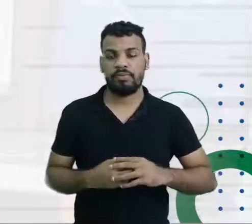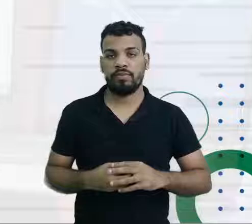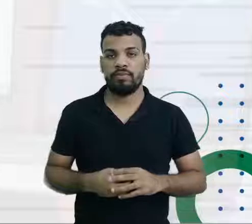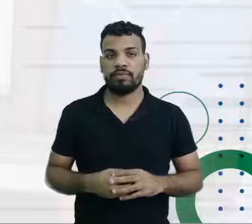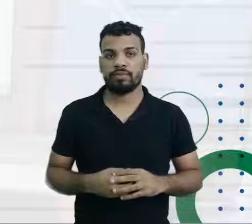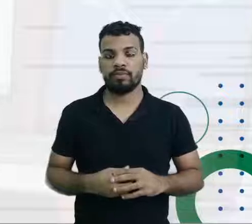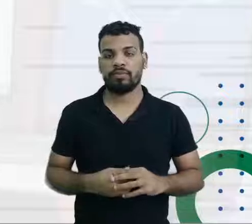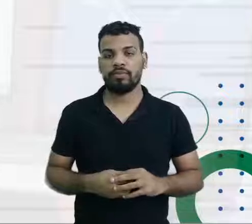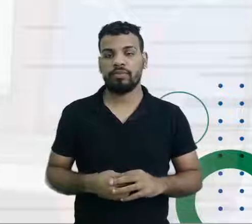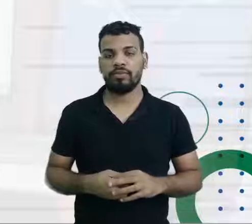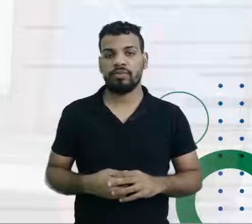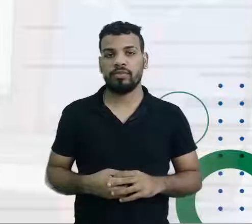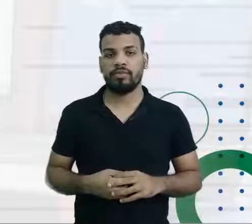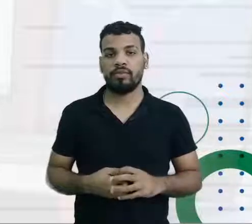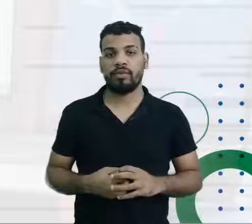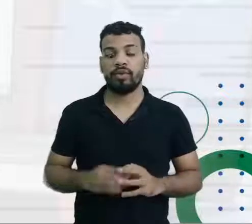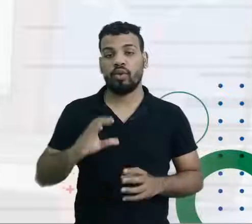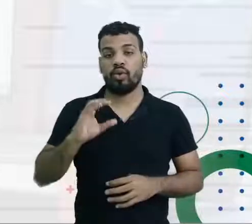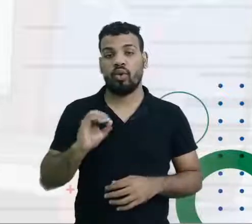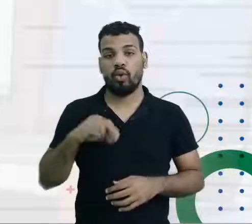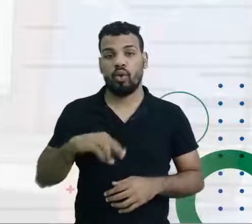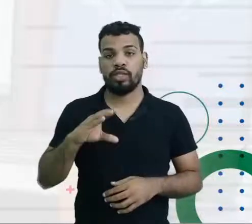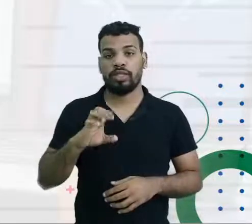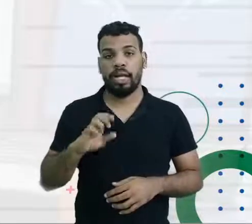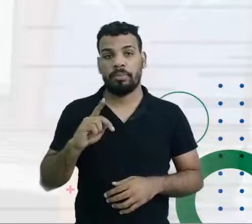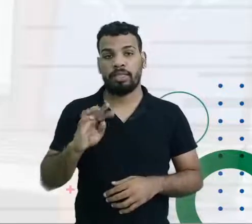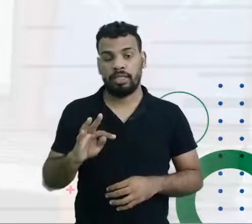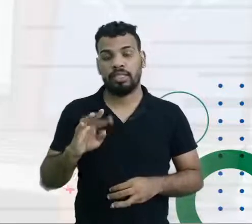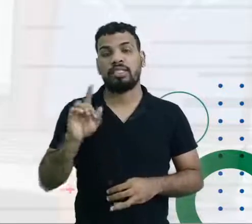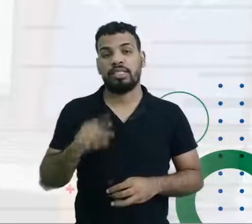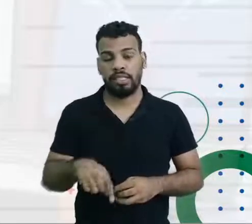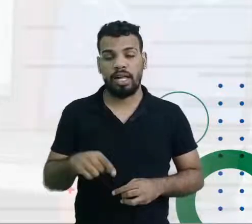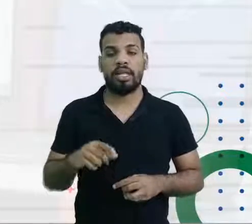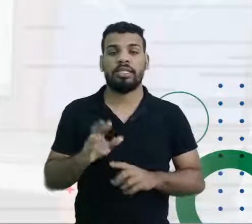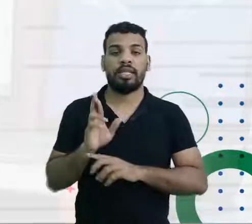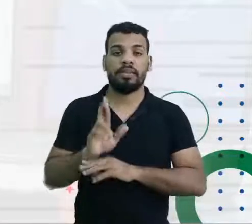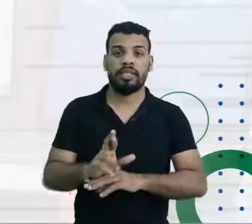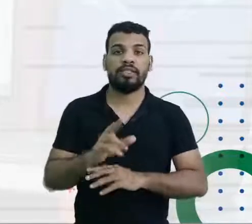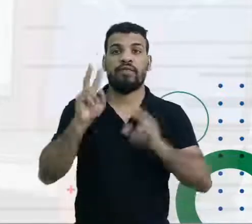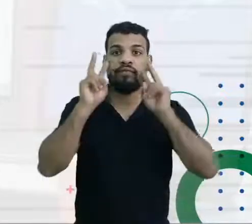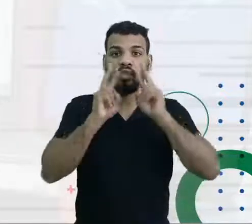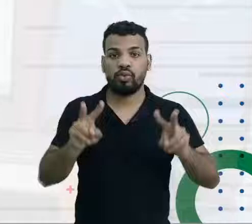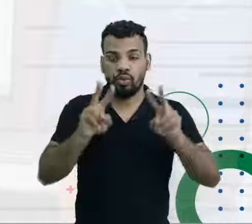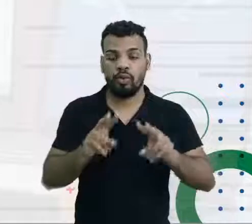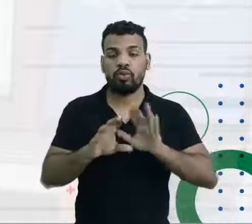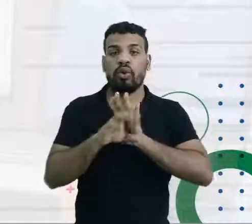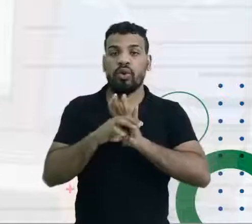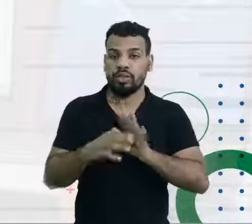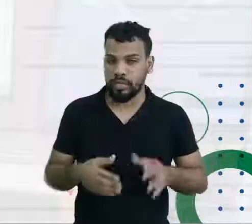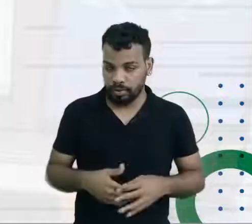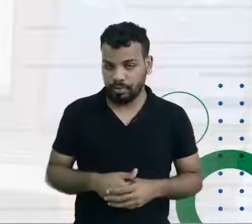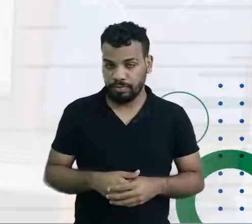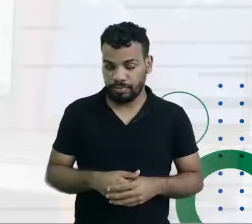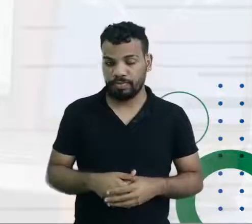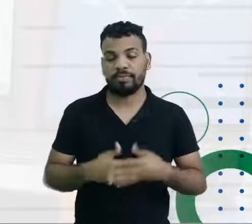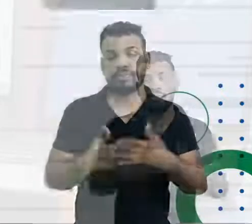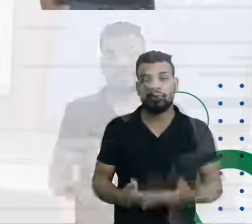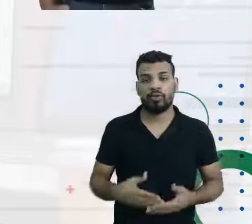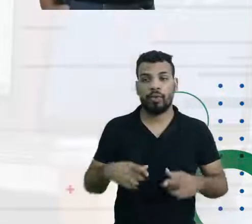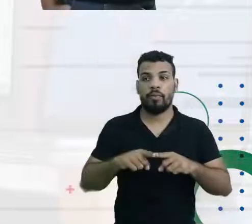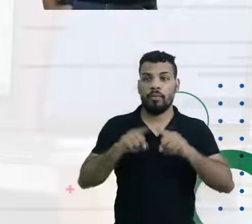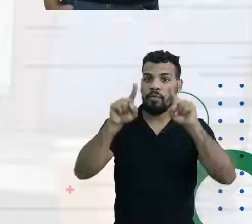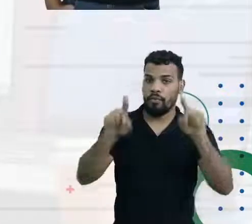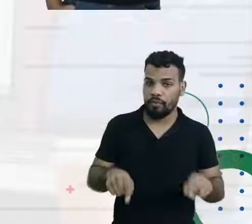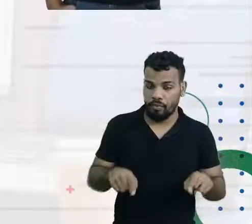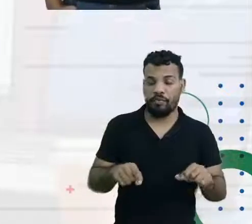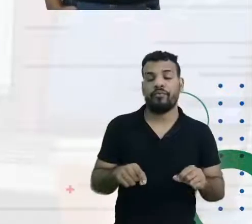como o próprio nome já diz, é uma arte-conceito, né? Representação visual de um conceito. Todo projeto, seja ele